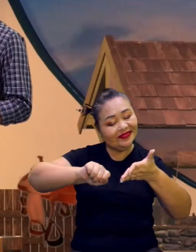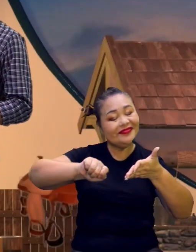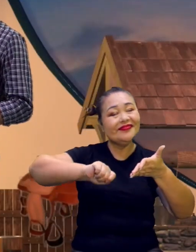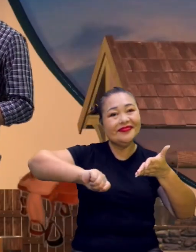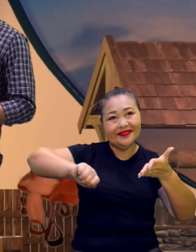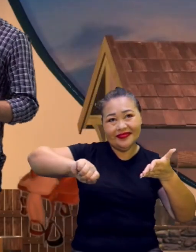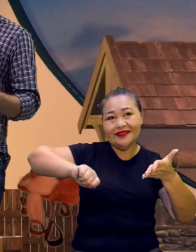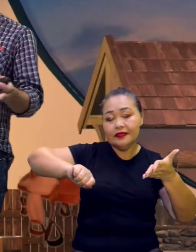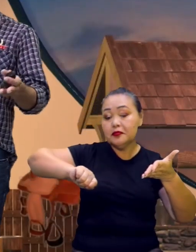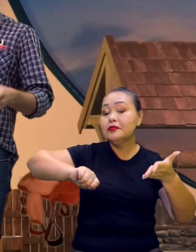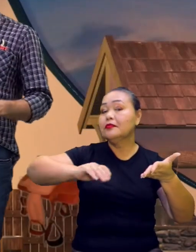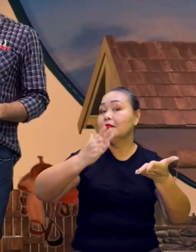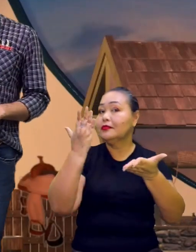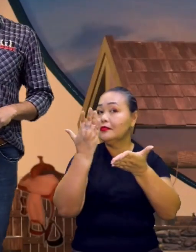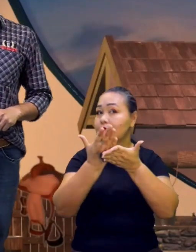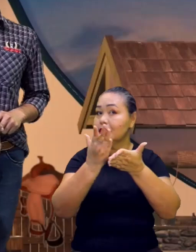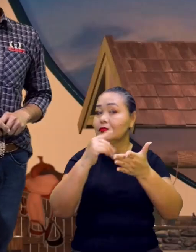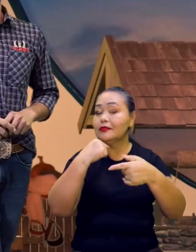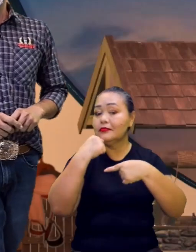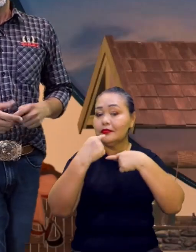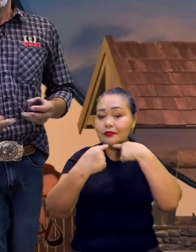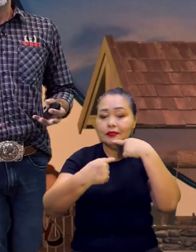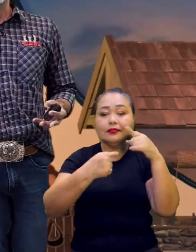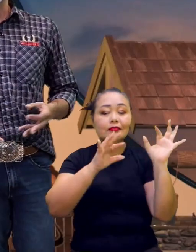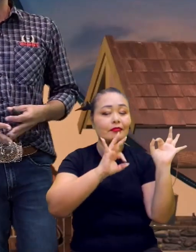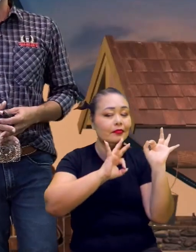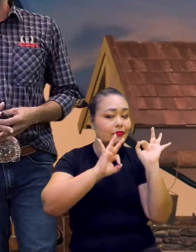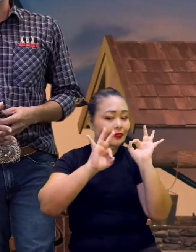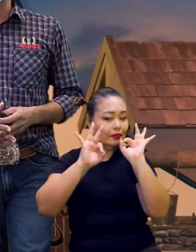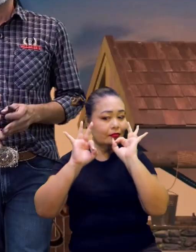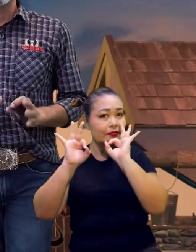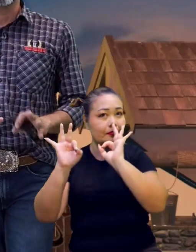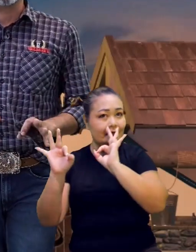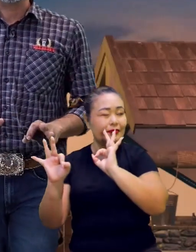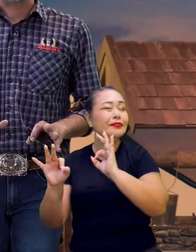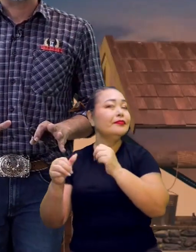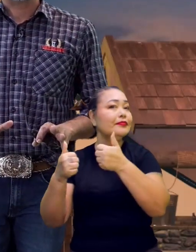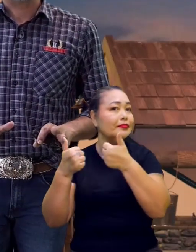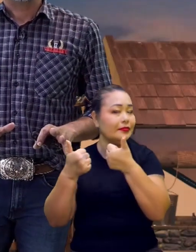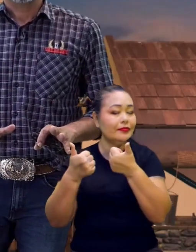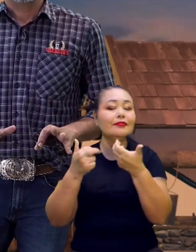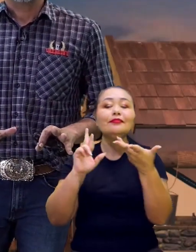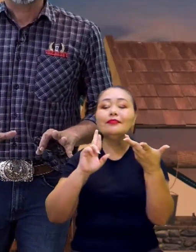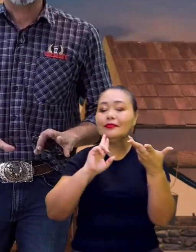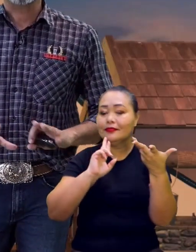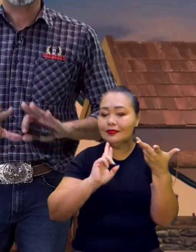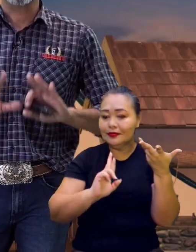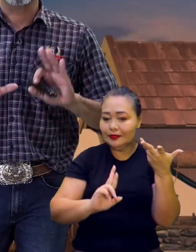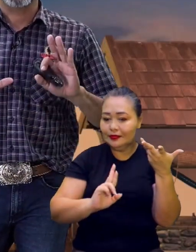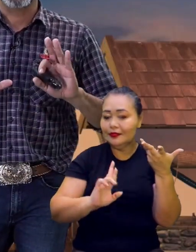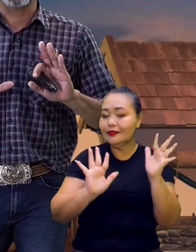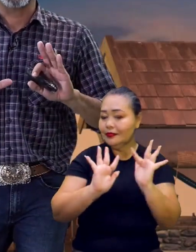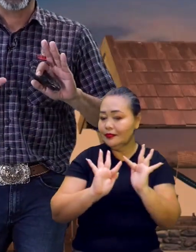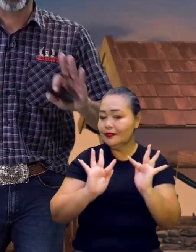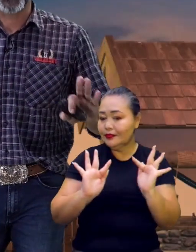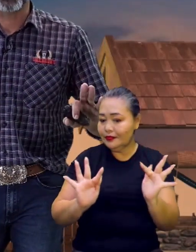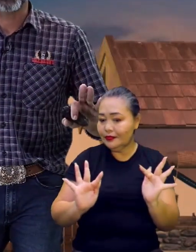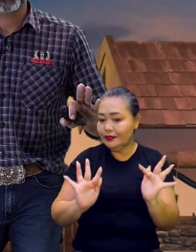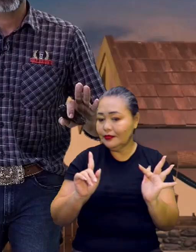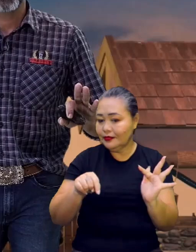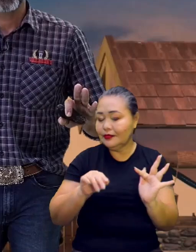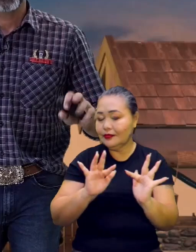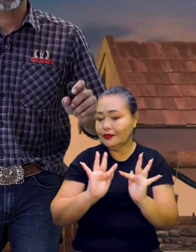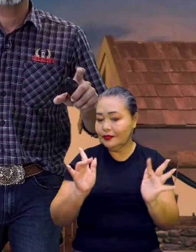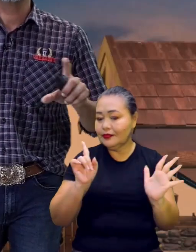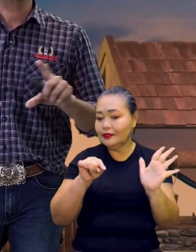as dúvidas que possam ter surgido durante as respostas. E é muito simples. Primeiro nós vamos colocar aí a